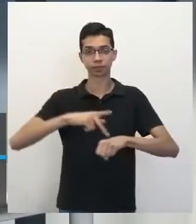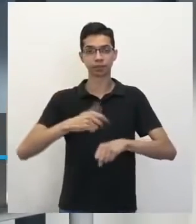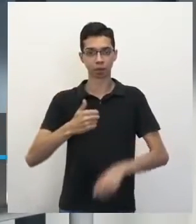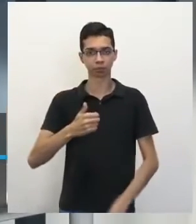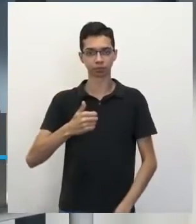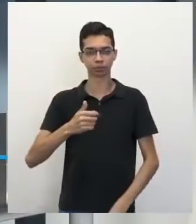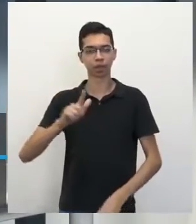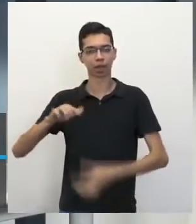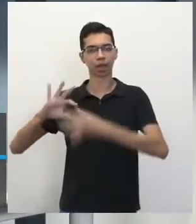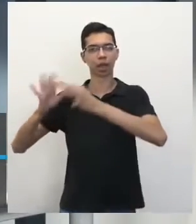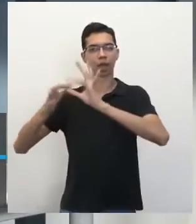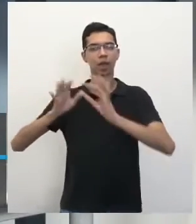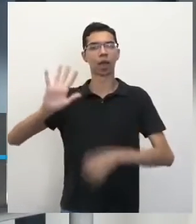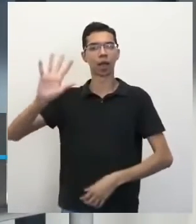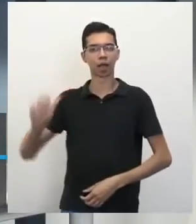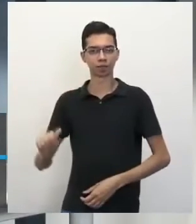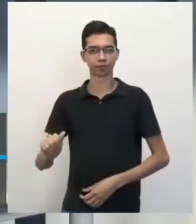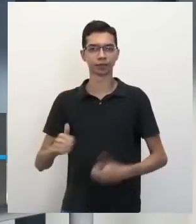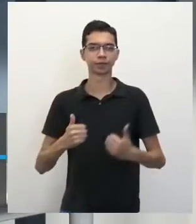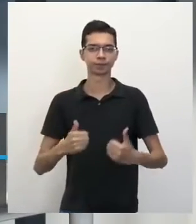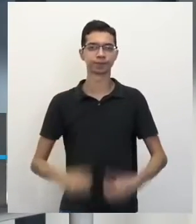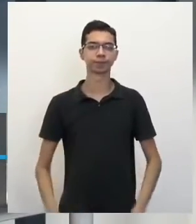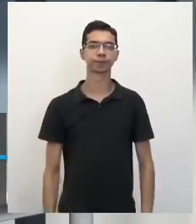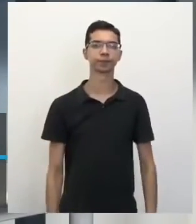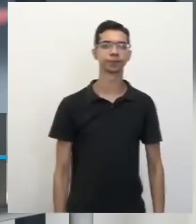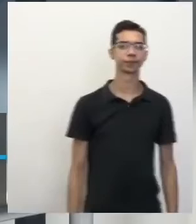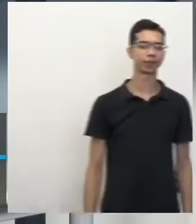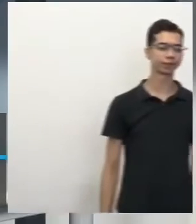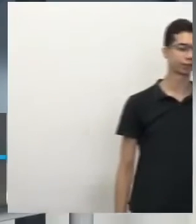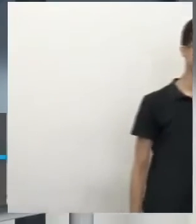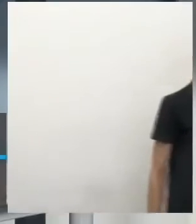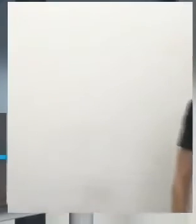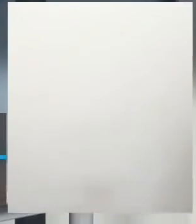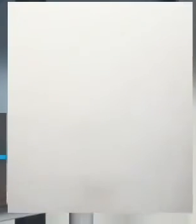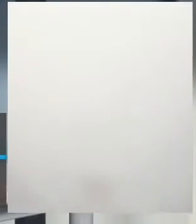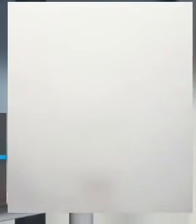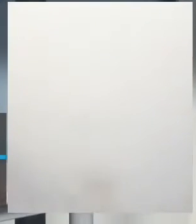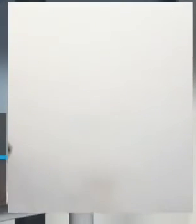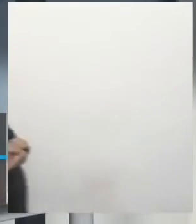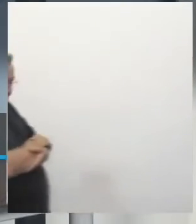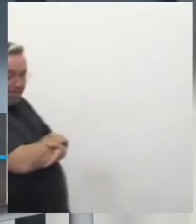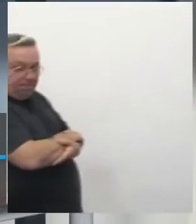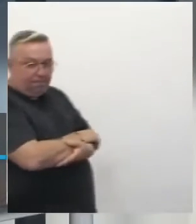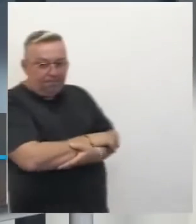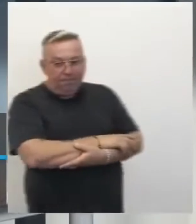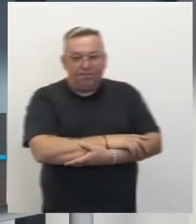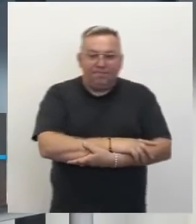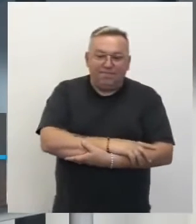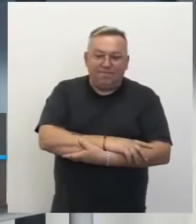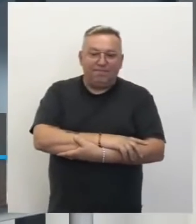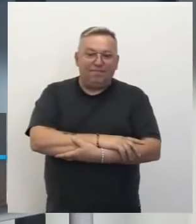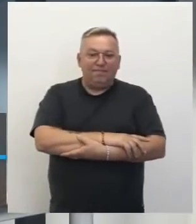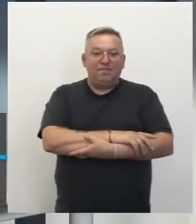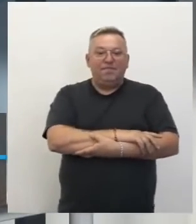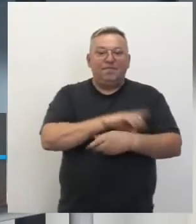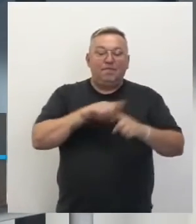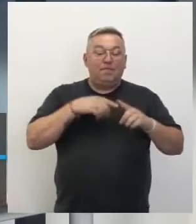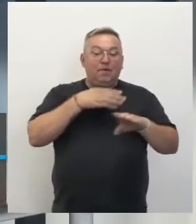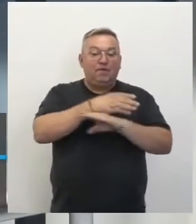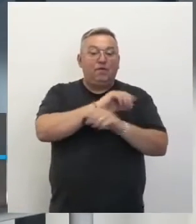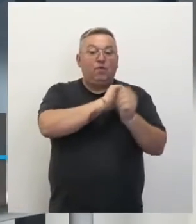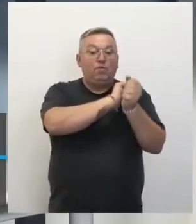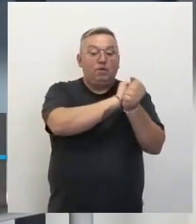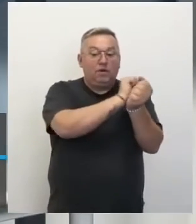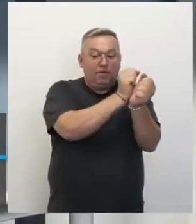africano, Angola e Costa do Marfim. Então, mais de 2 milhões de pessoas aqui, né, para vir, né, como escravizados,